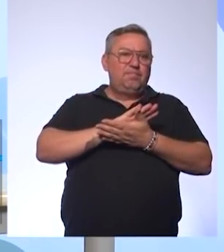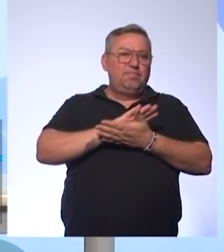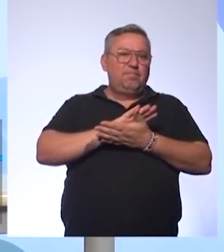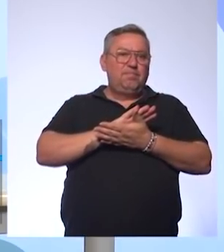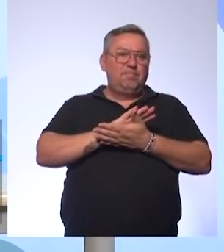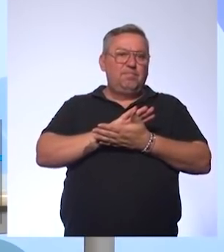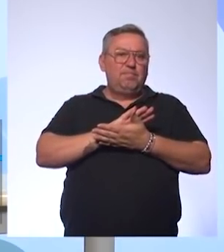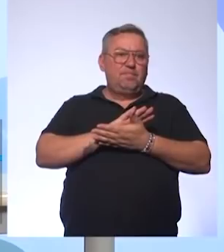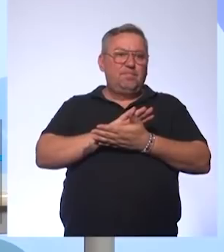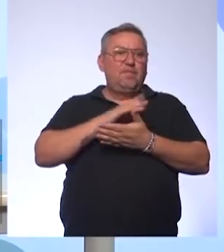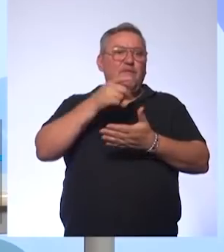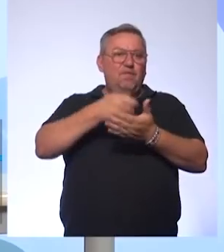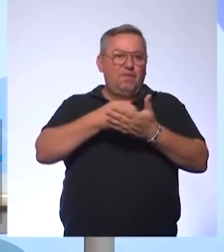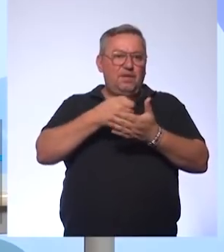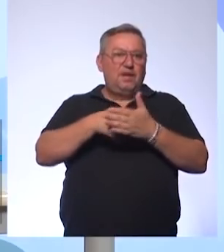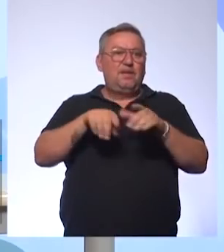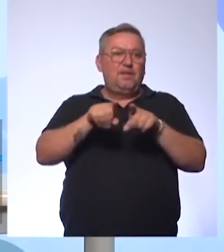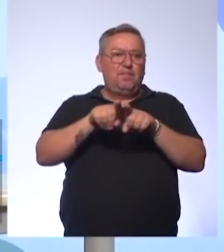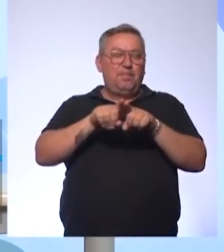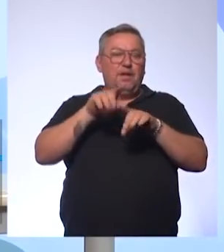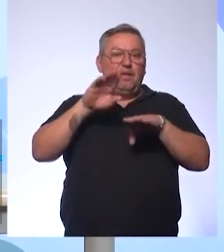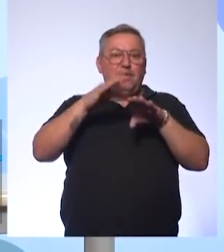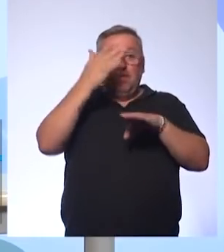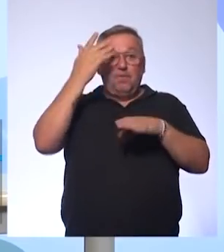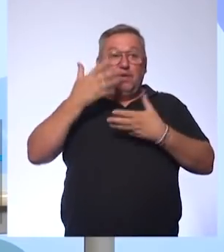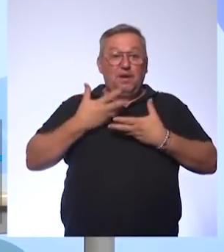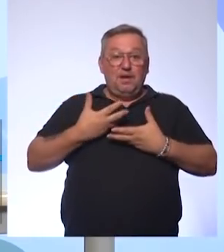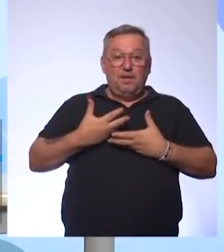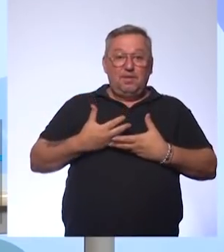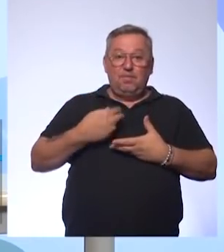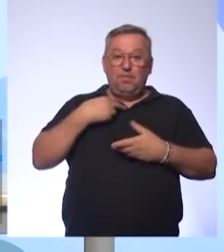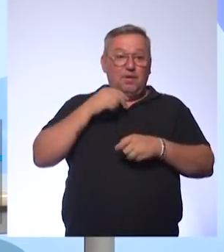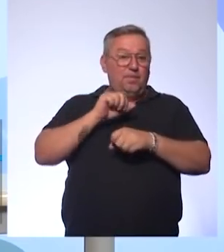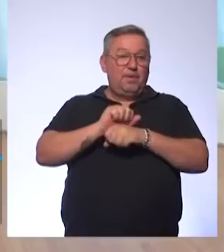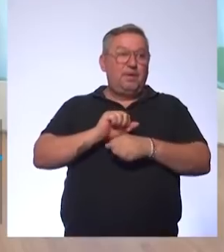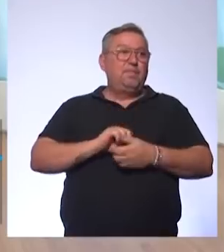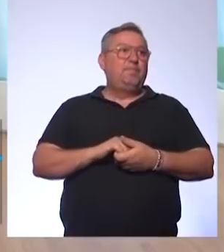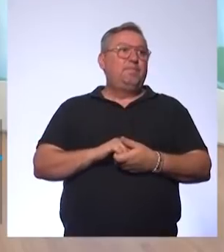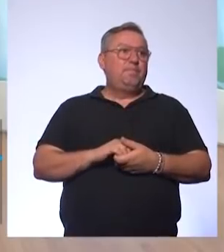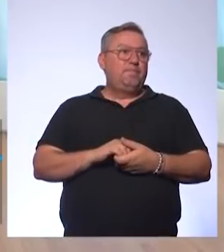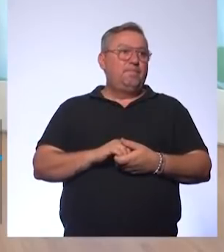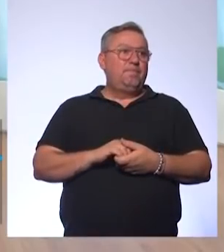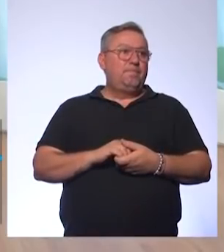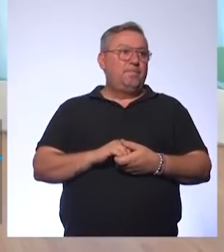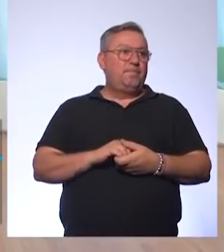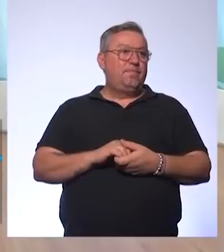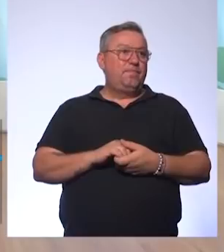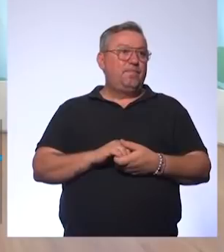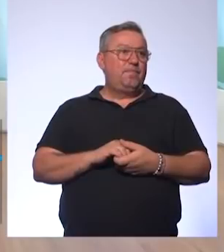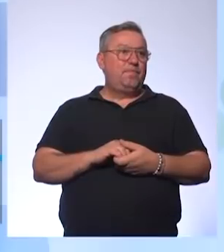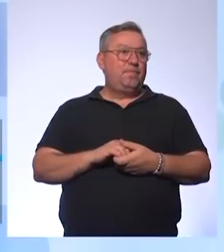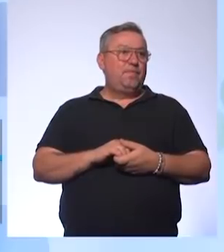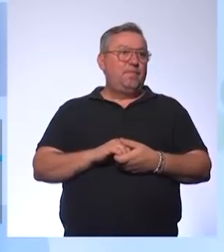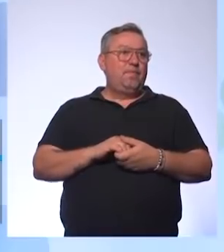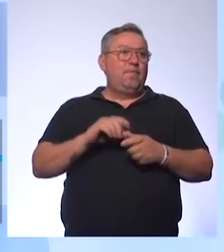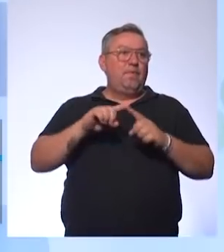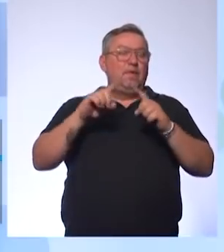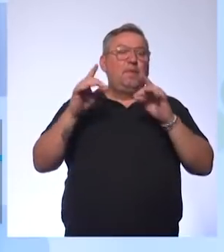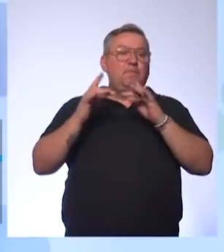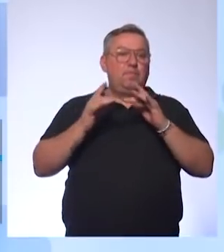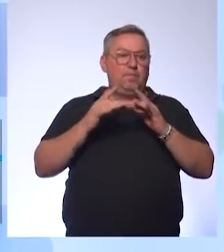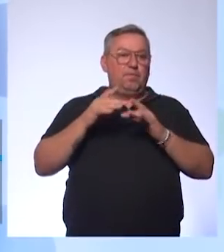que... forçado também, né? Às vezes a pessoa está cansada, ela não pode nem parar. É verdade. A Sofia fez uma relação